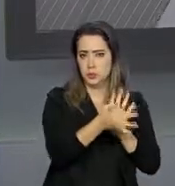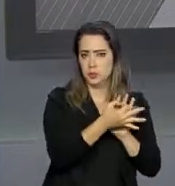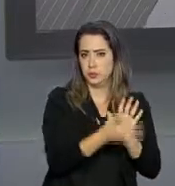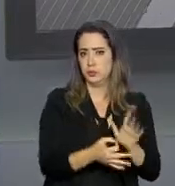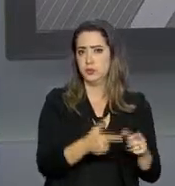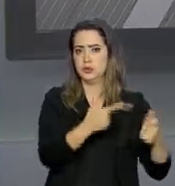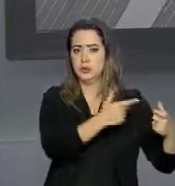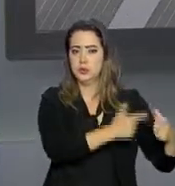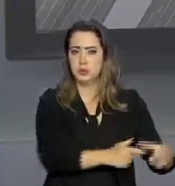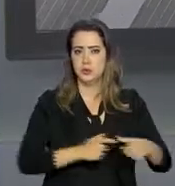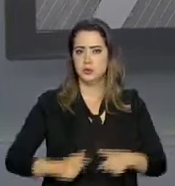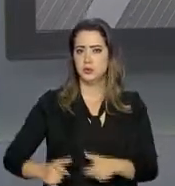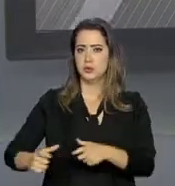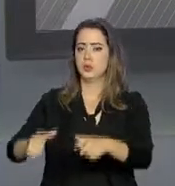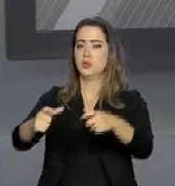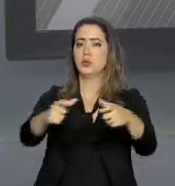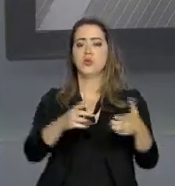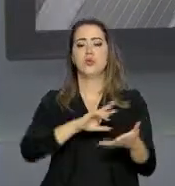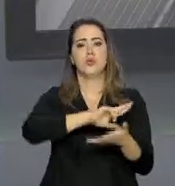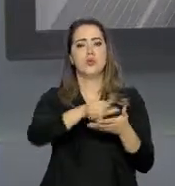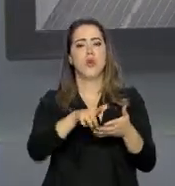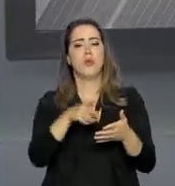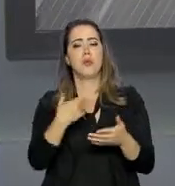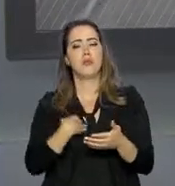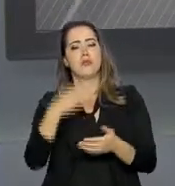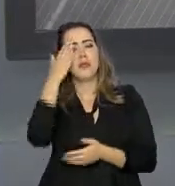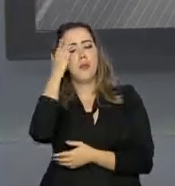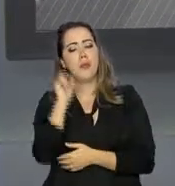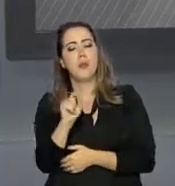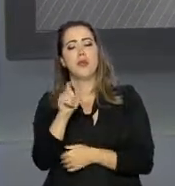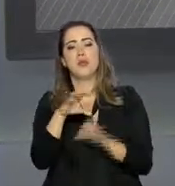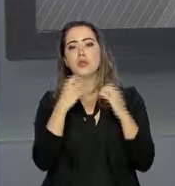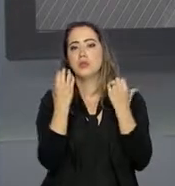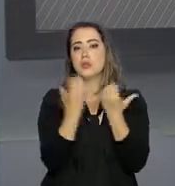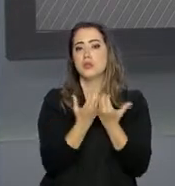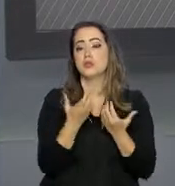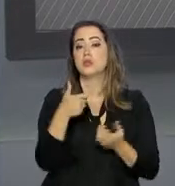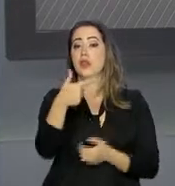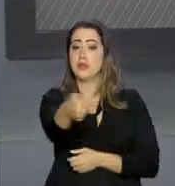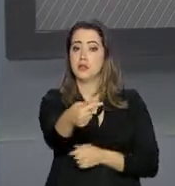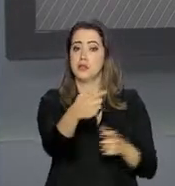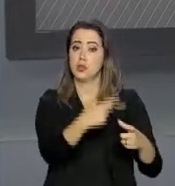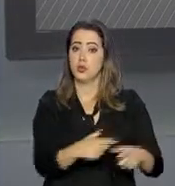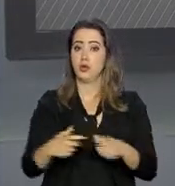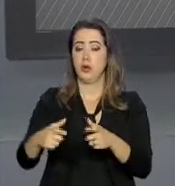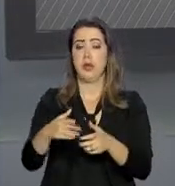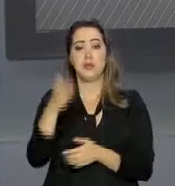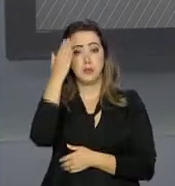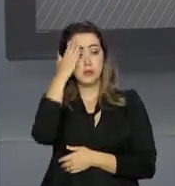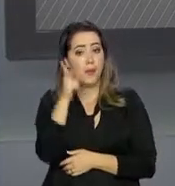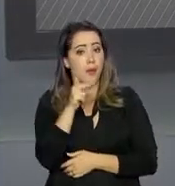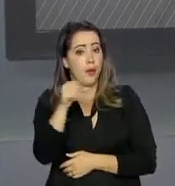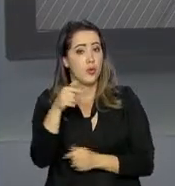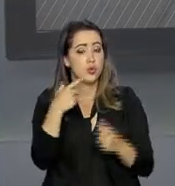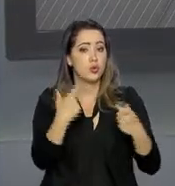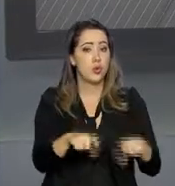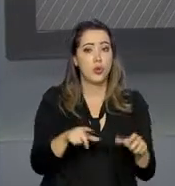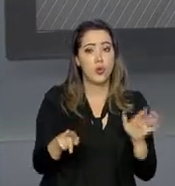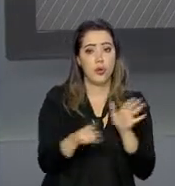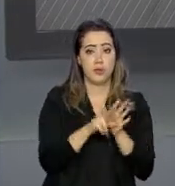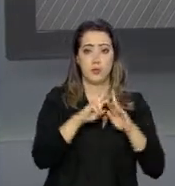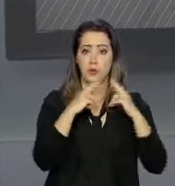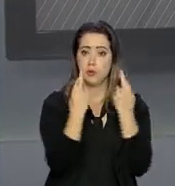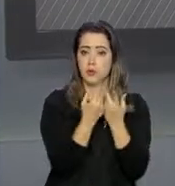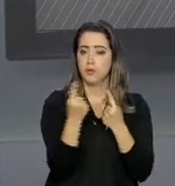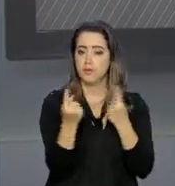presenciais para receber contribuições sobre a concessão dos sete parques nacionais para saber datas locais e horários das reuniões